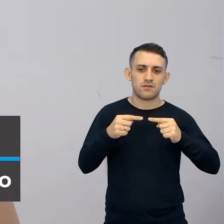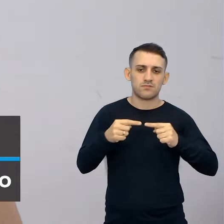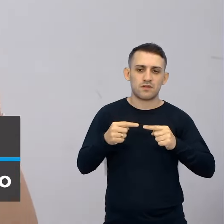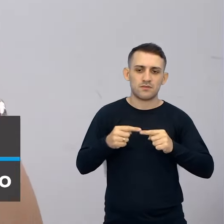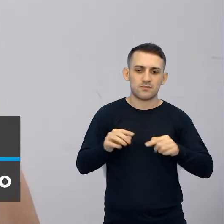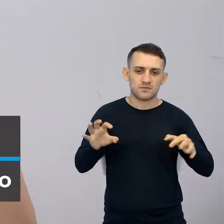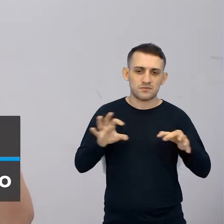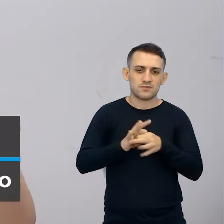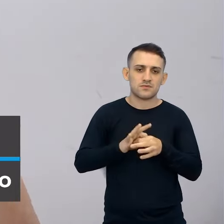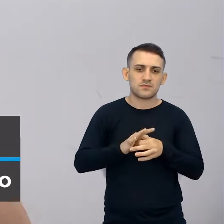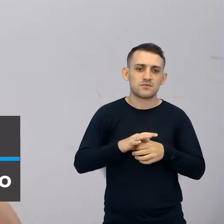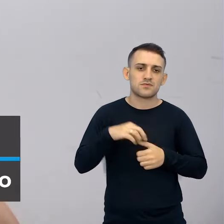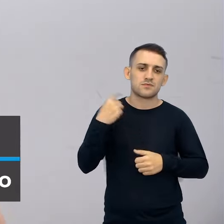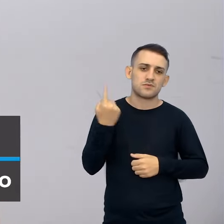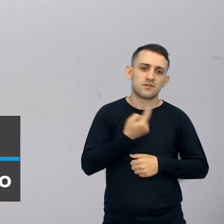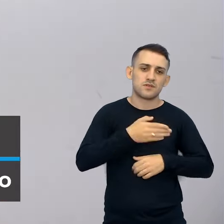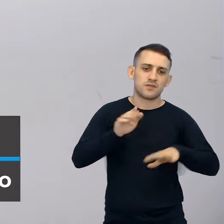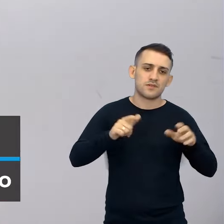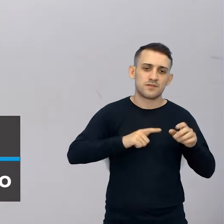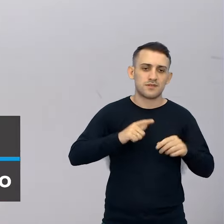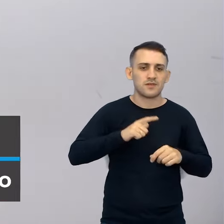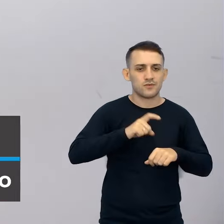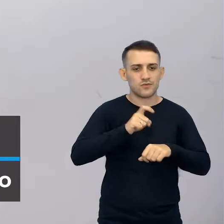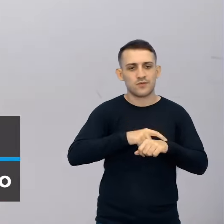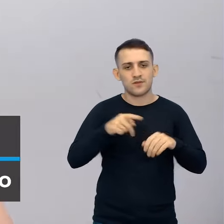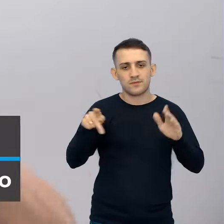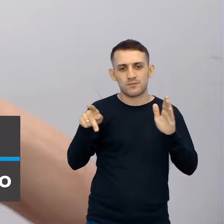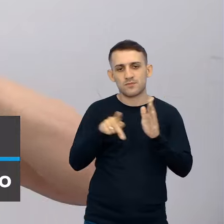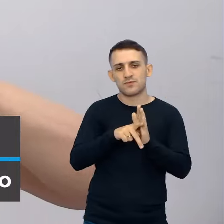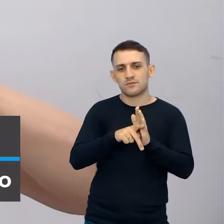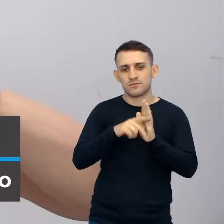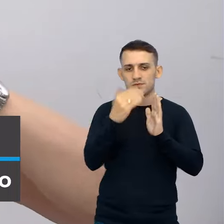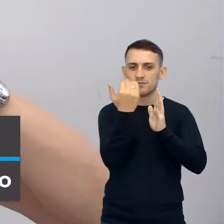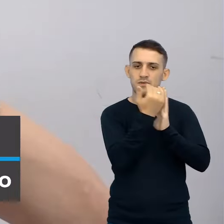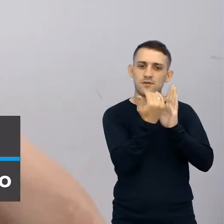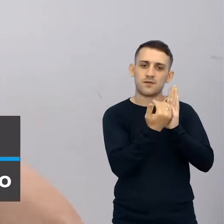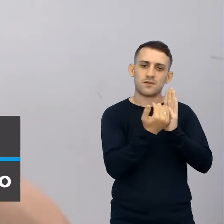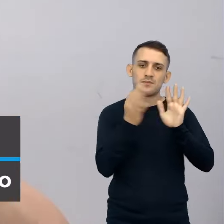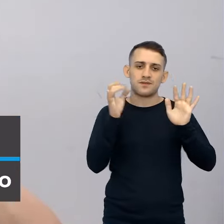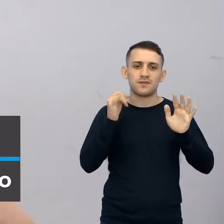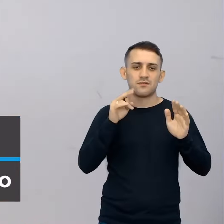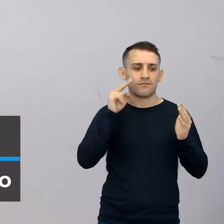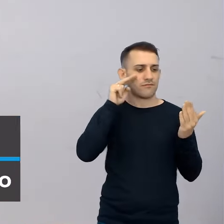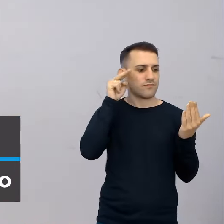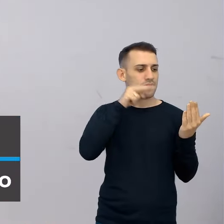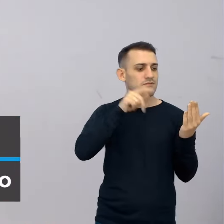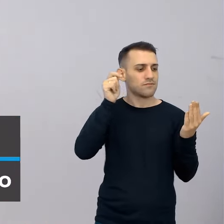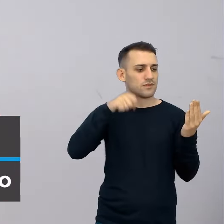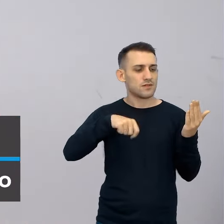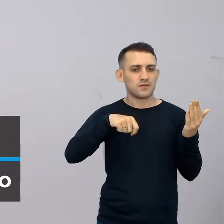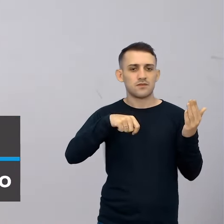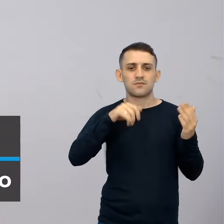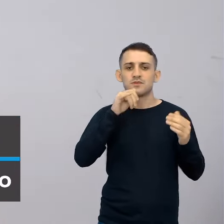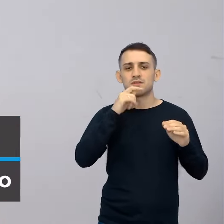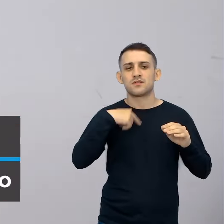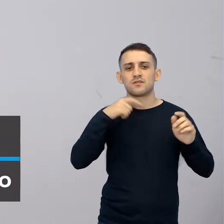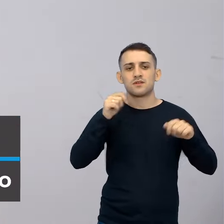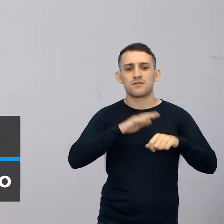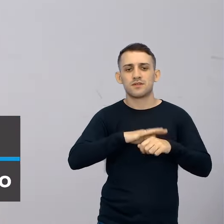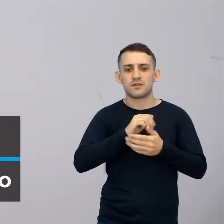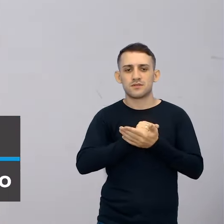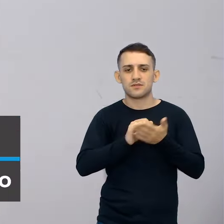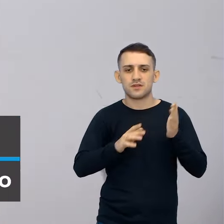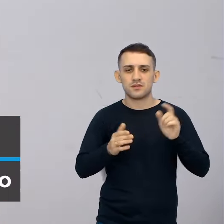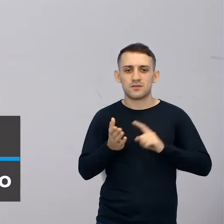né, da gente acabar tendo o horário das gradezinhas, né? Sim. Mas se eu olhar, eles estão conversando. Então, por exemplo, eu posso fazer uma